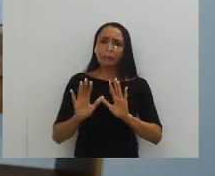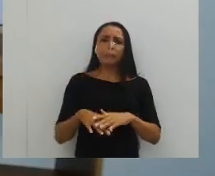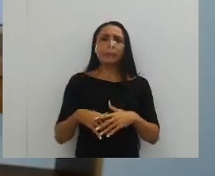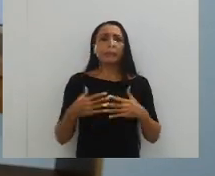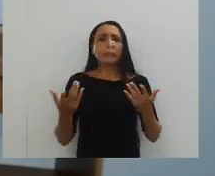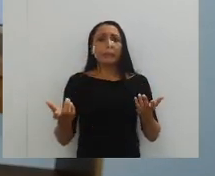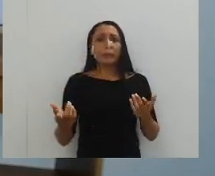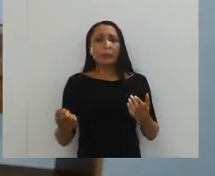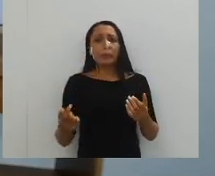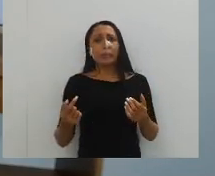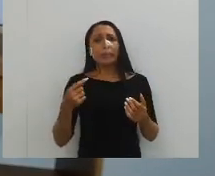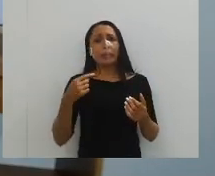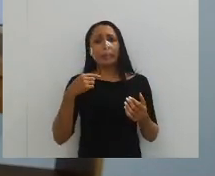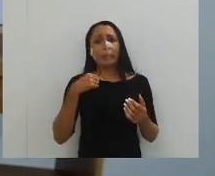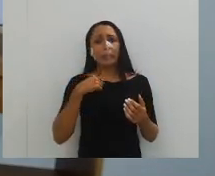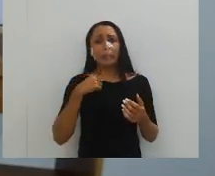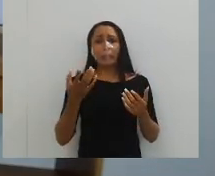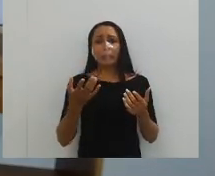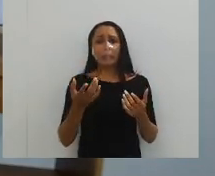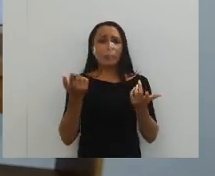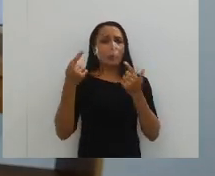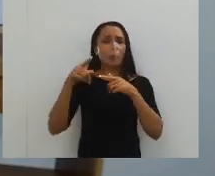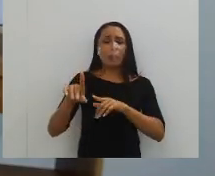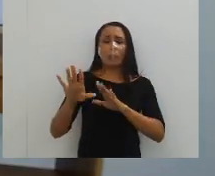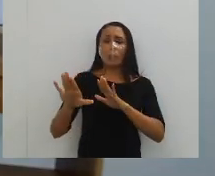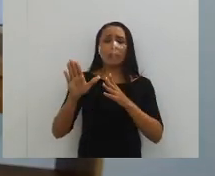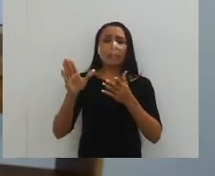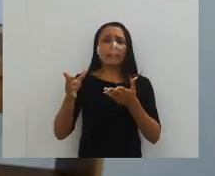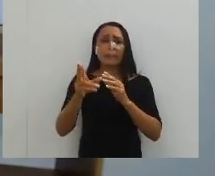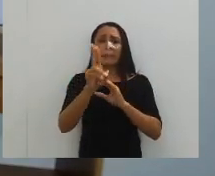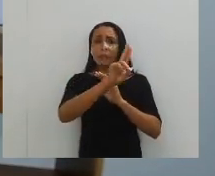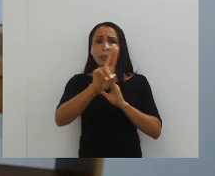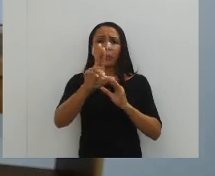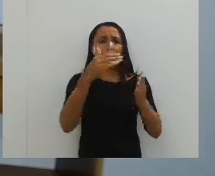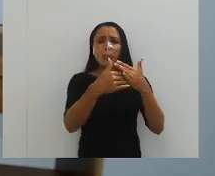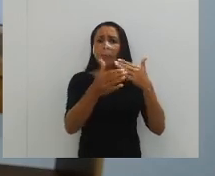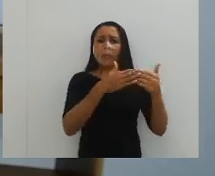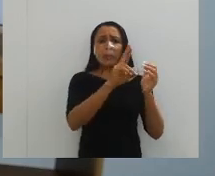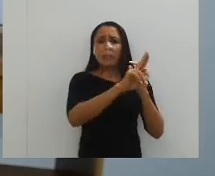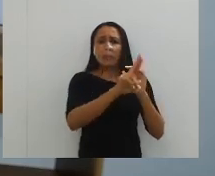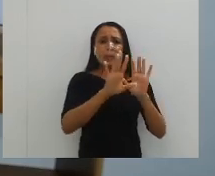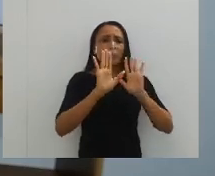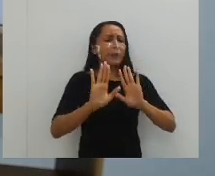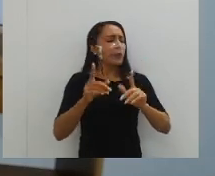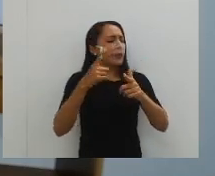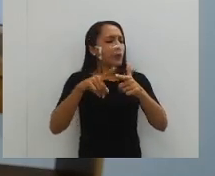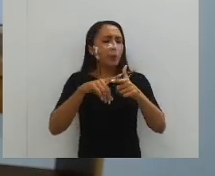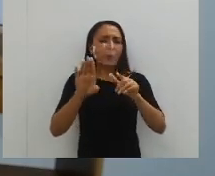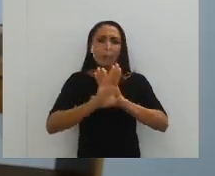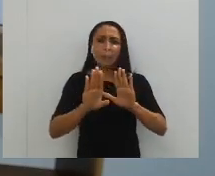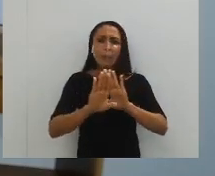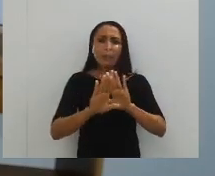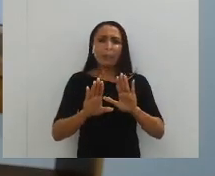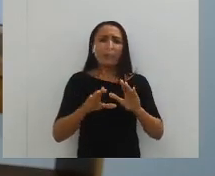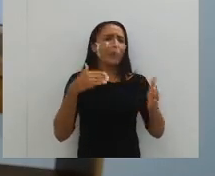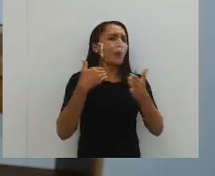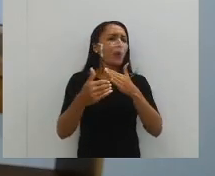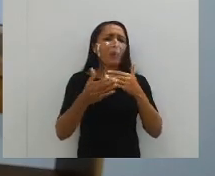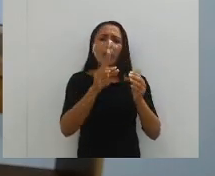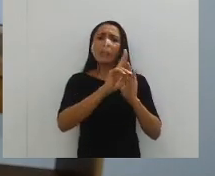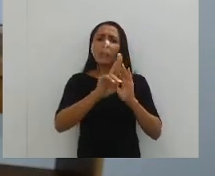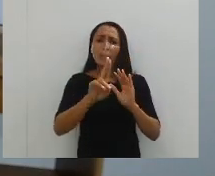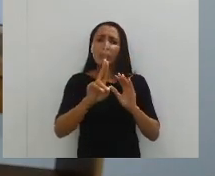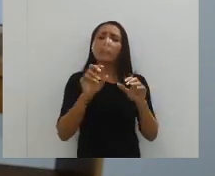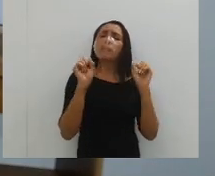sou contra essa coisa de você dar o nome que você quiser para o ser vivo, não tem problema. O nome vulgar pode ser qualquer um. Ele